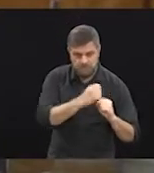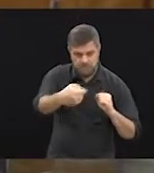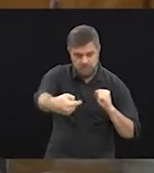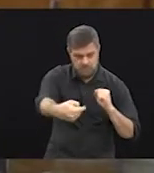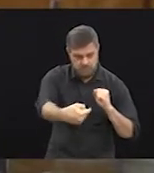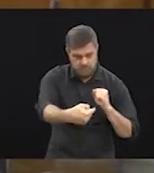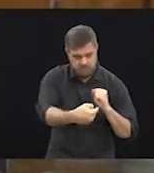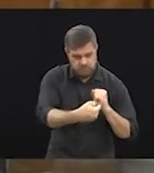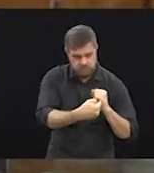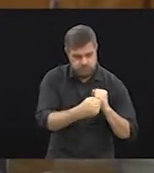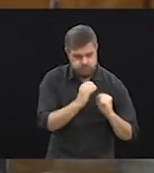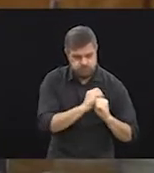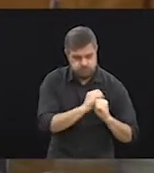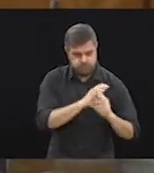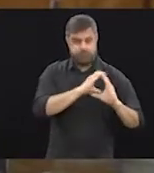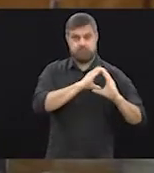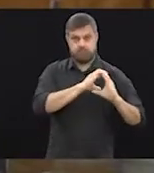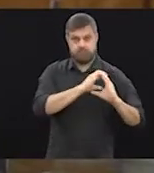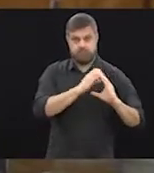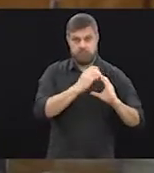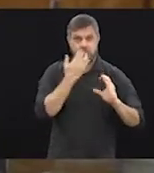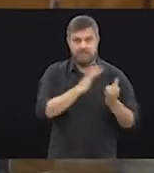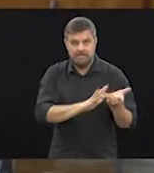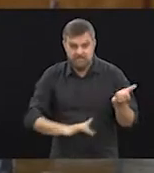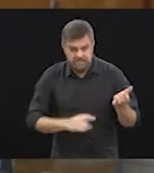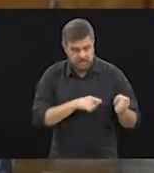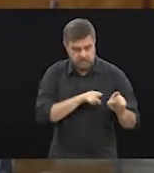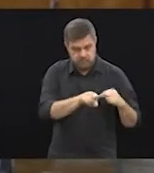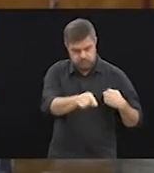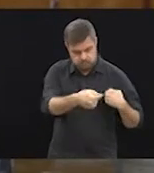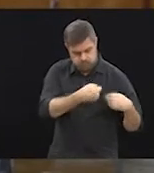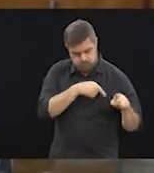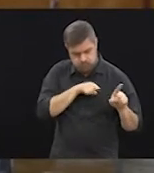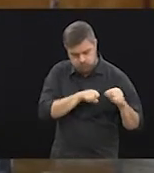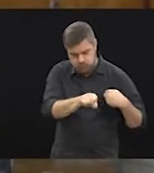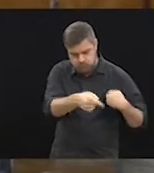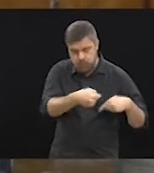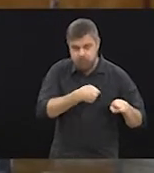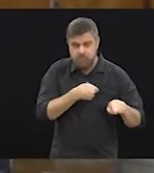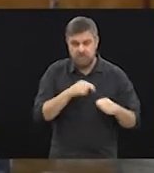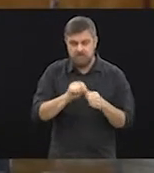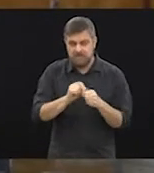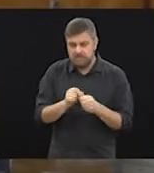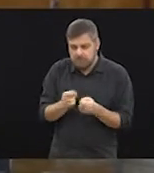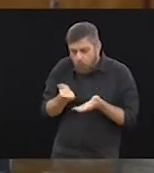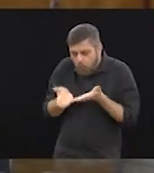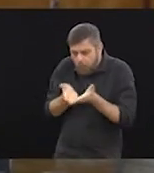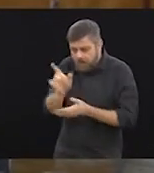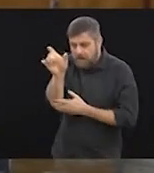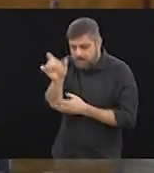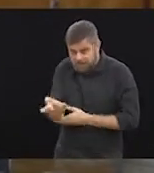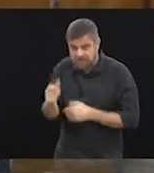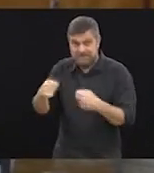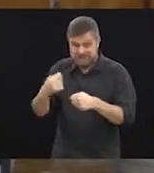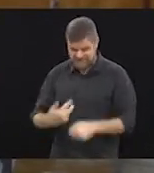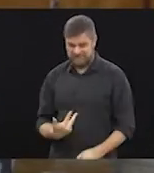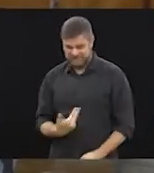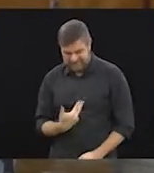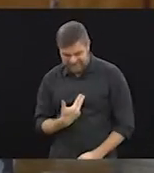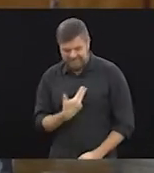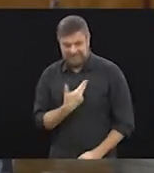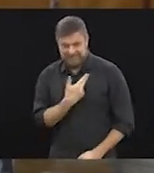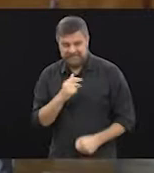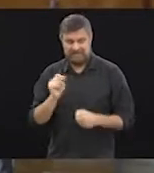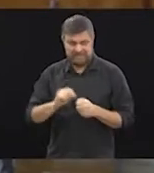de artéria coronária, foi com o Dr. Grudzin, que ele, tratando um paciente que tinha